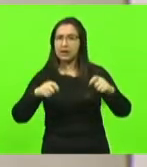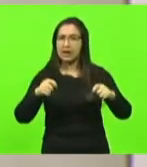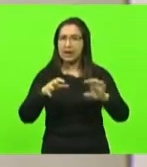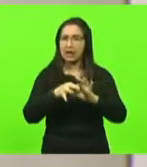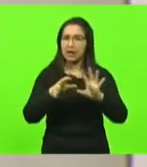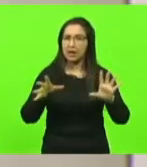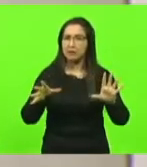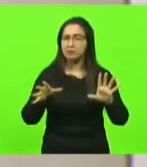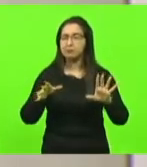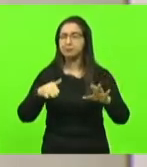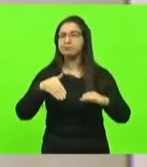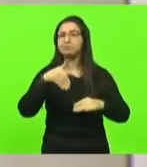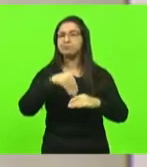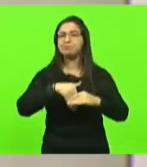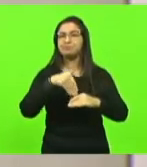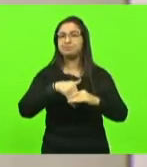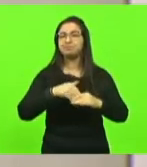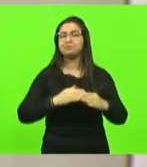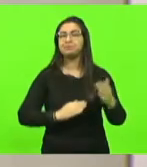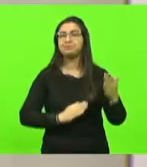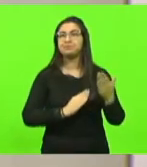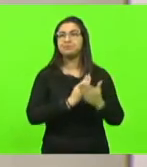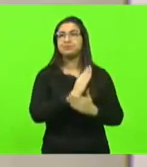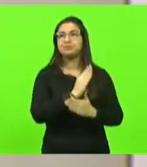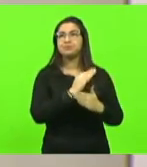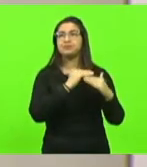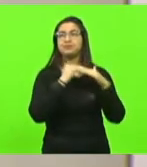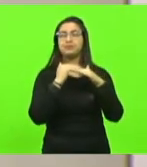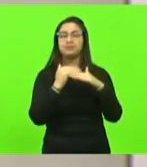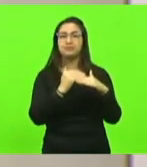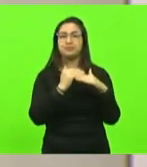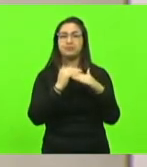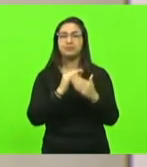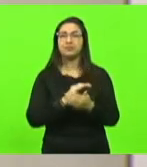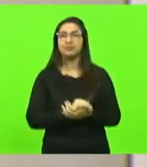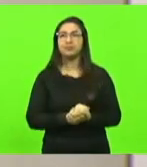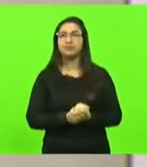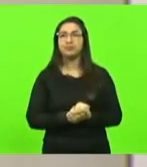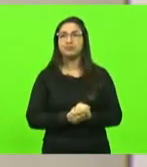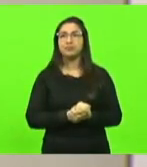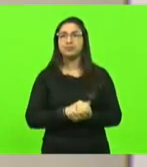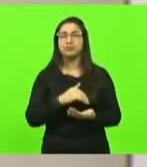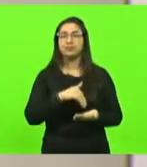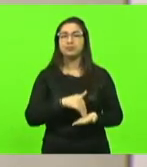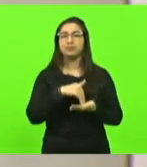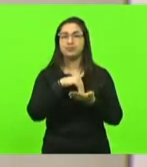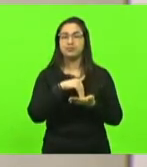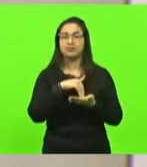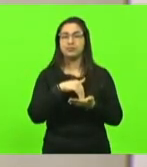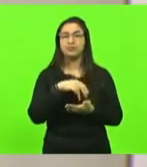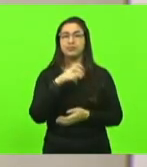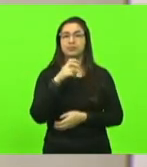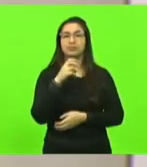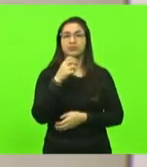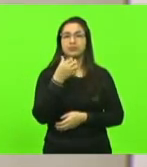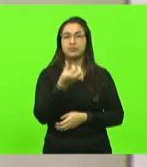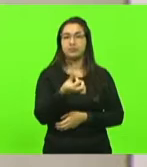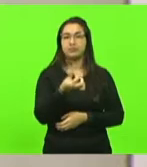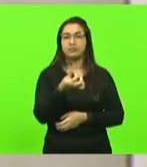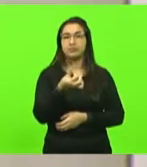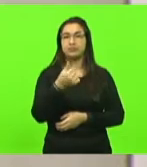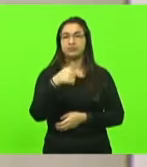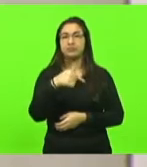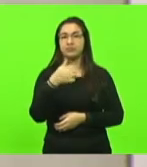deputados que aprovam, permaneça como se encontra. Aprovado por unanimidade. Moções, moção 676, autor